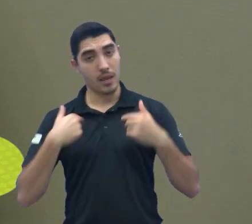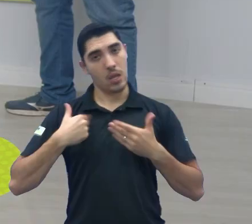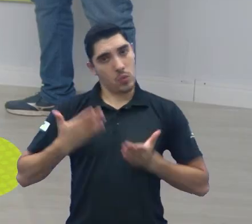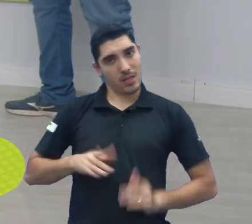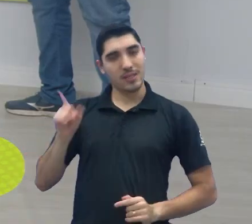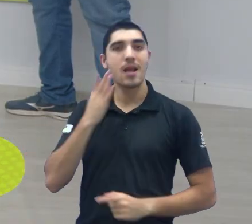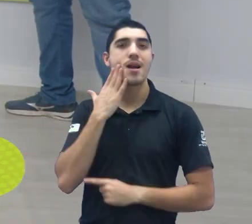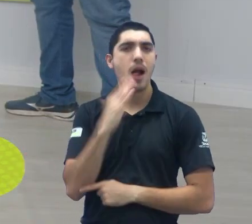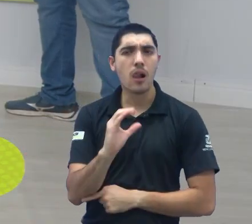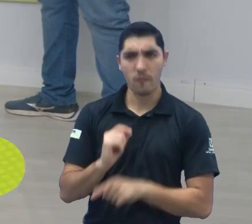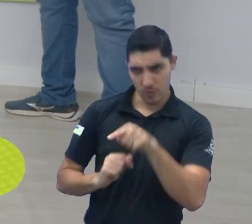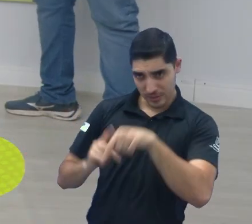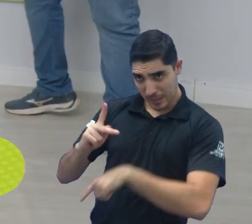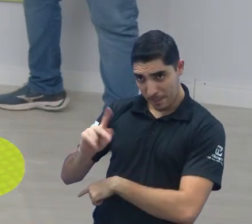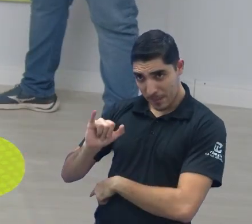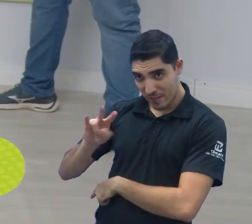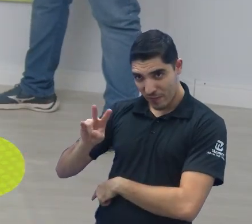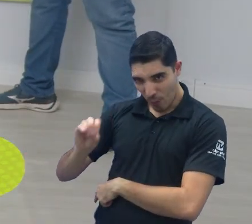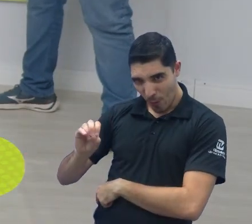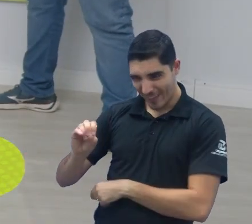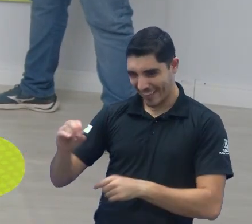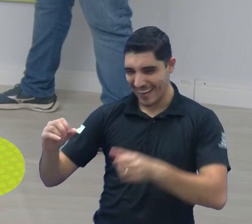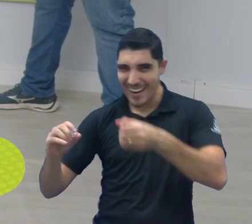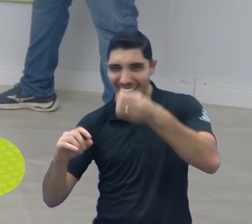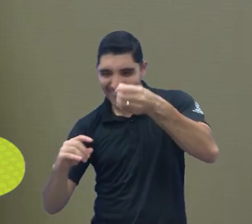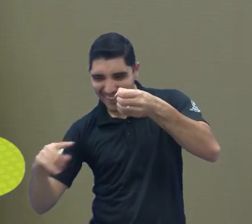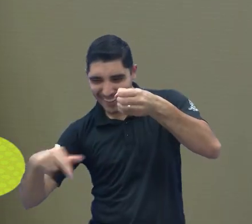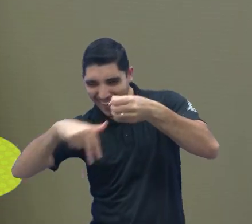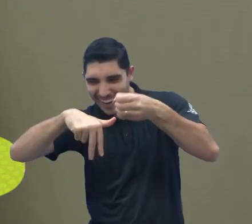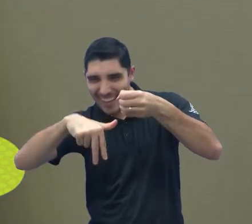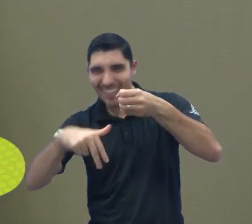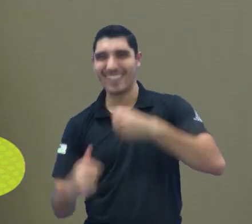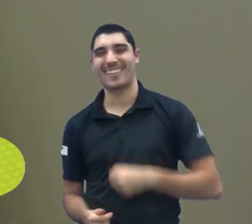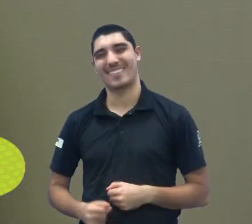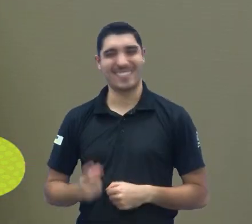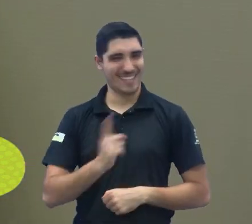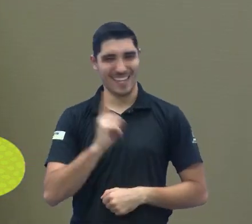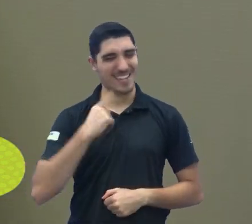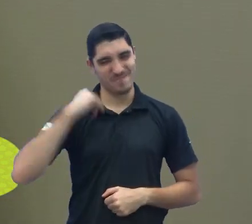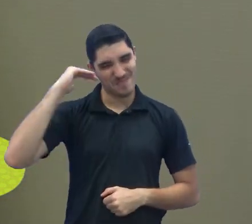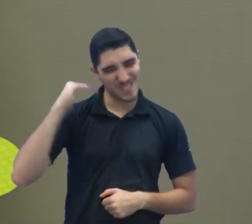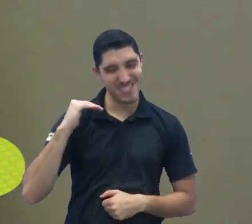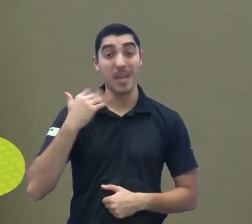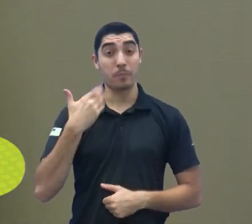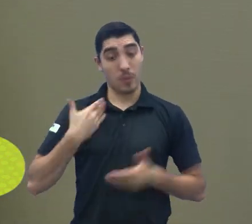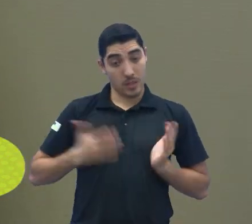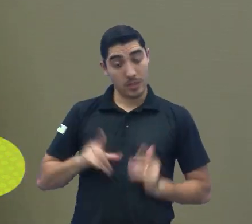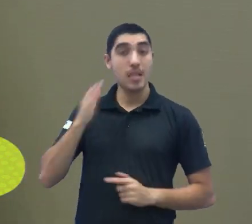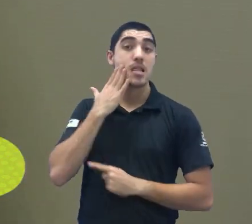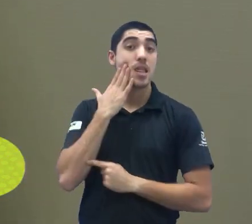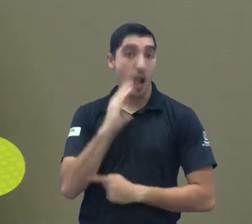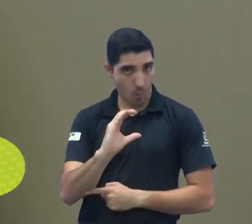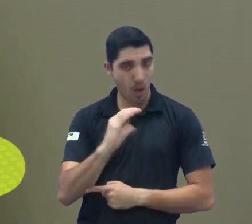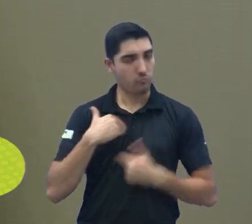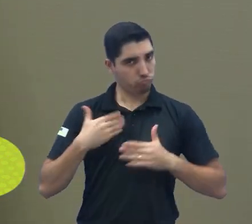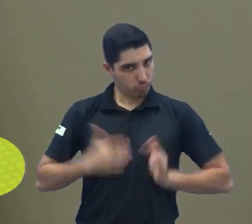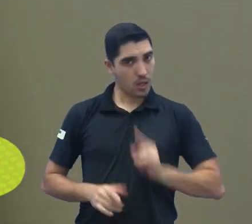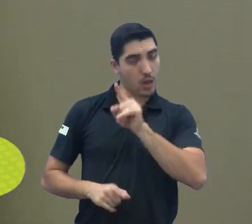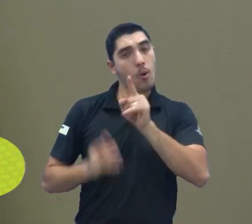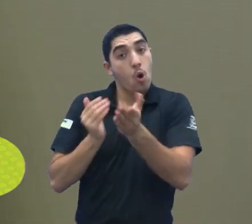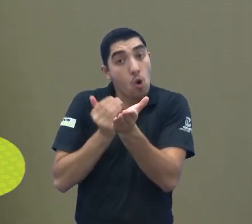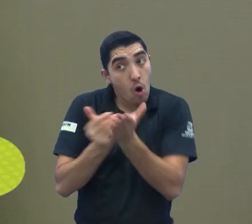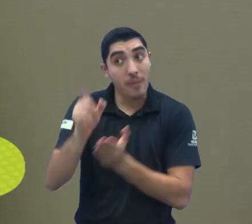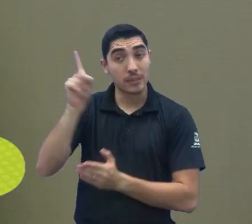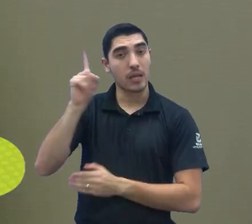pivô ou não? Eu sou de Caraguatatuba, sou nascida lá, iniciei na escola. Né? Eu acredito muito no